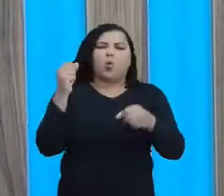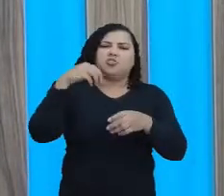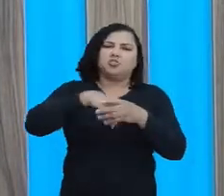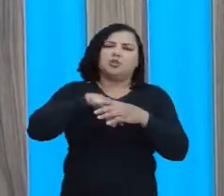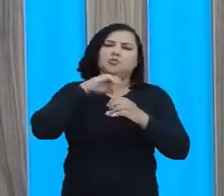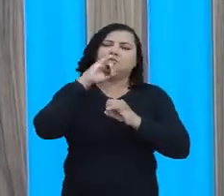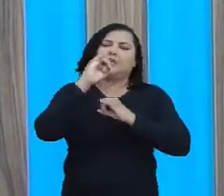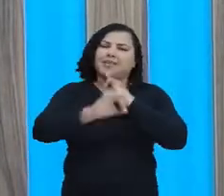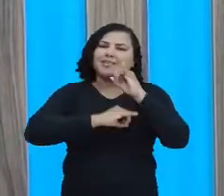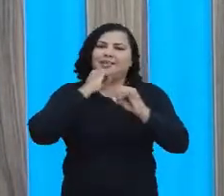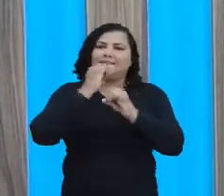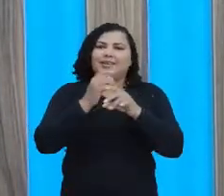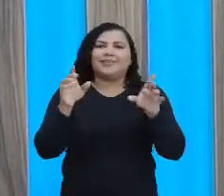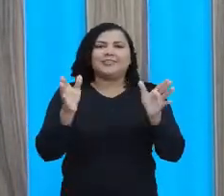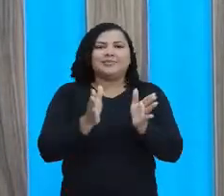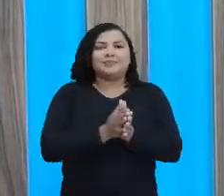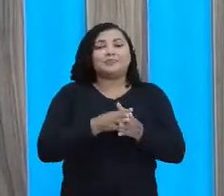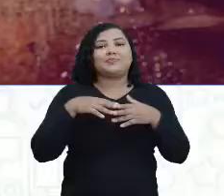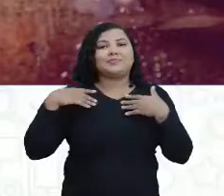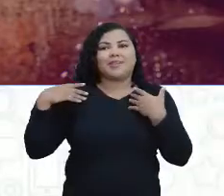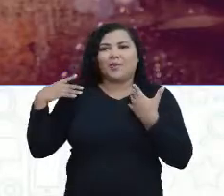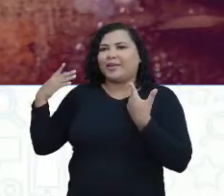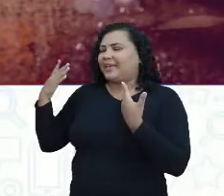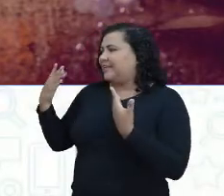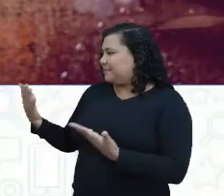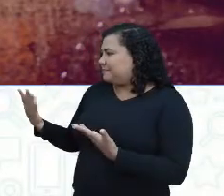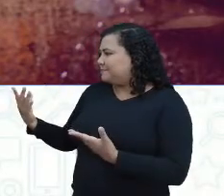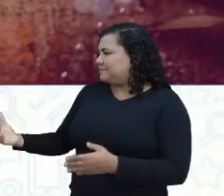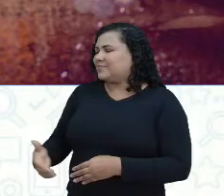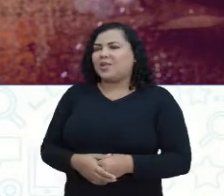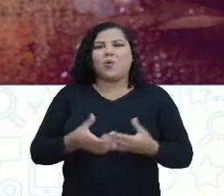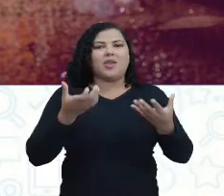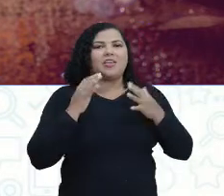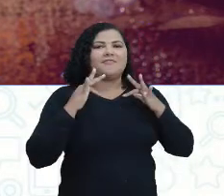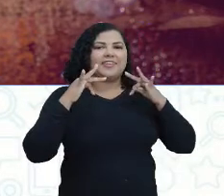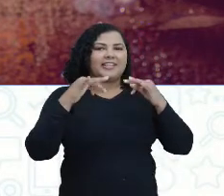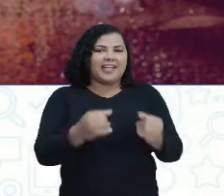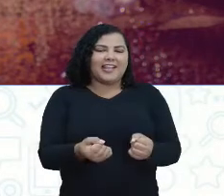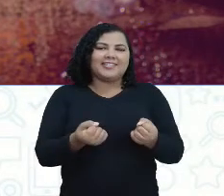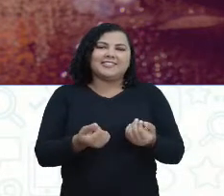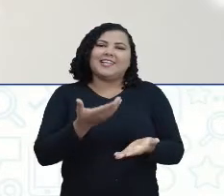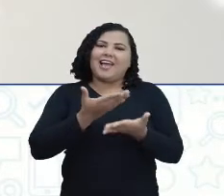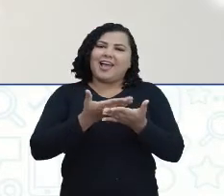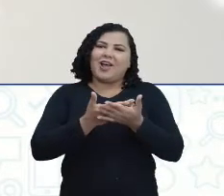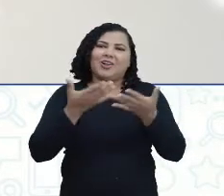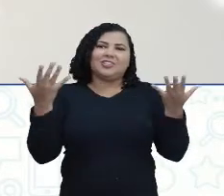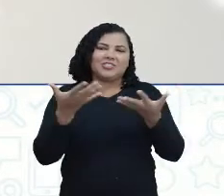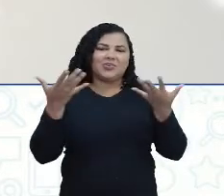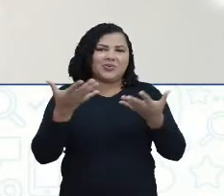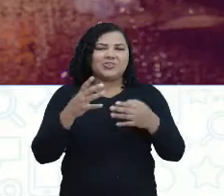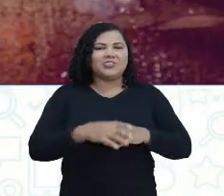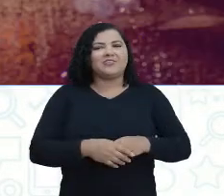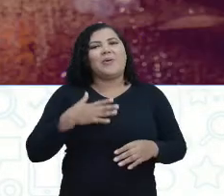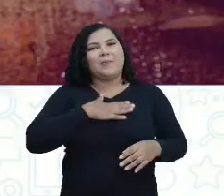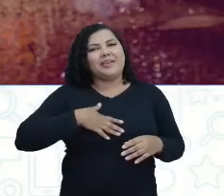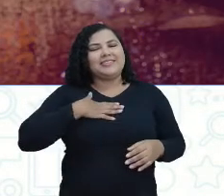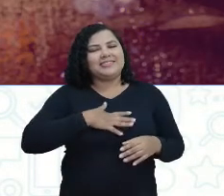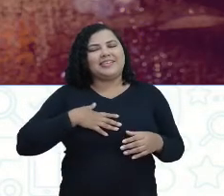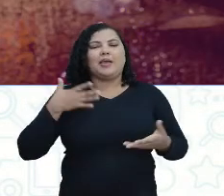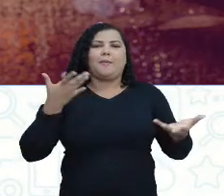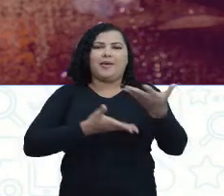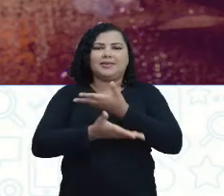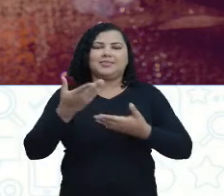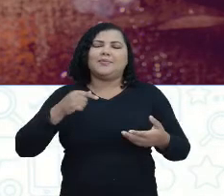e os emojis. E aí, eu queria terminar essa aula de hoje, que foi, na verdade, um prazer estar aqui com